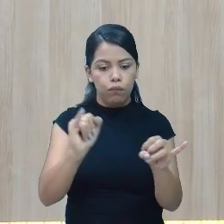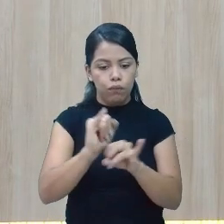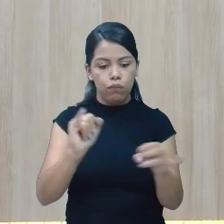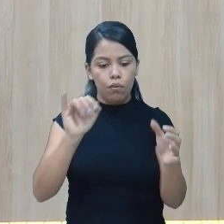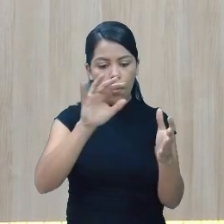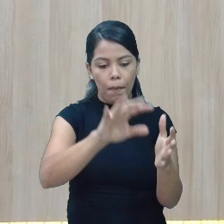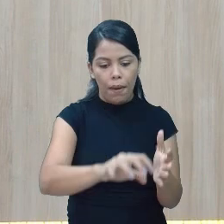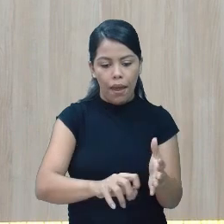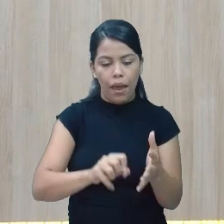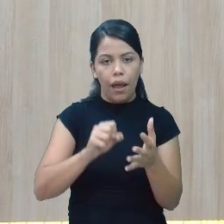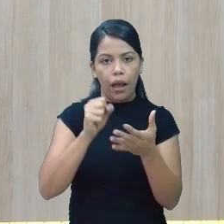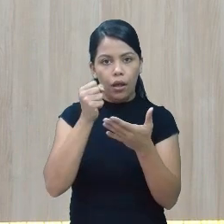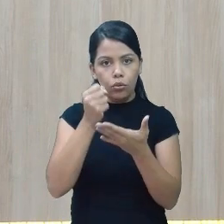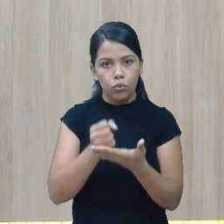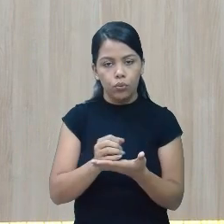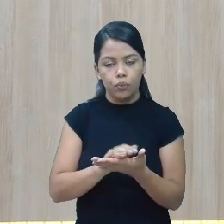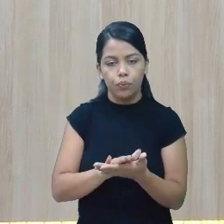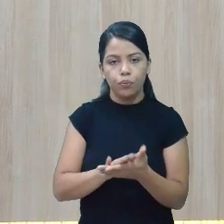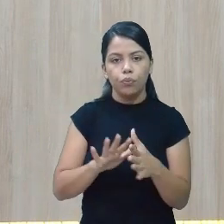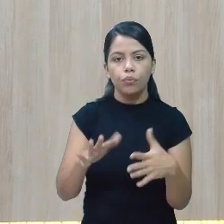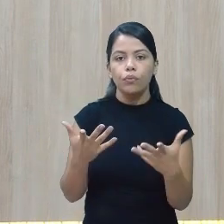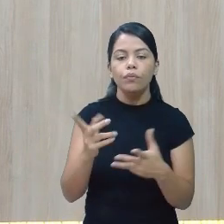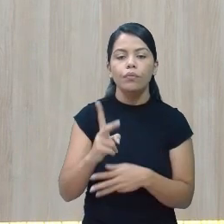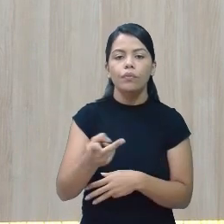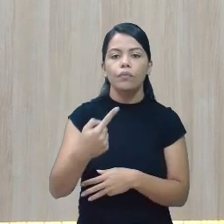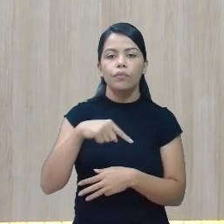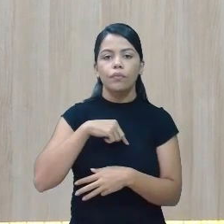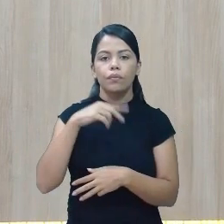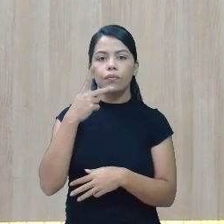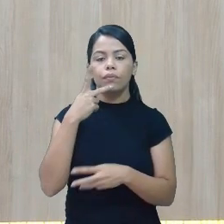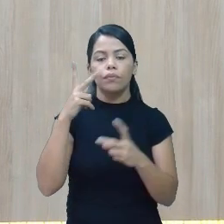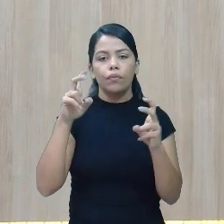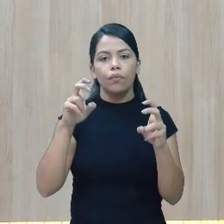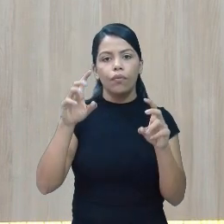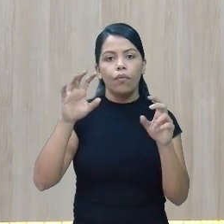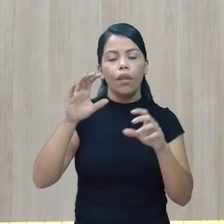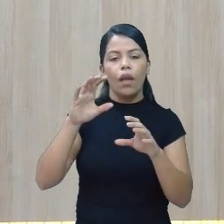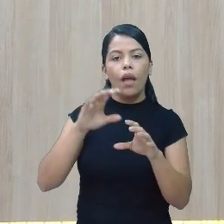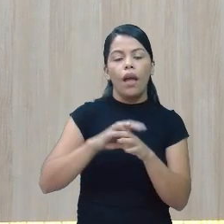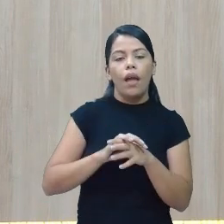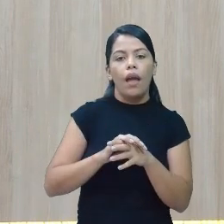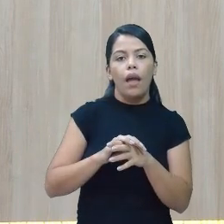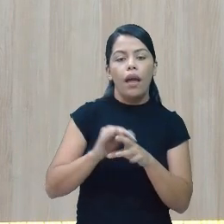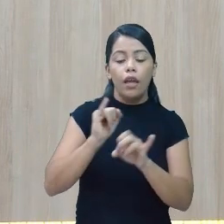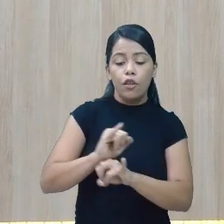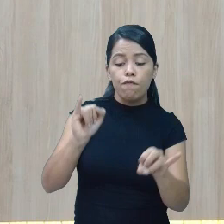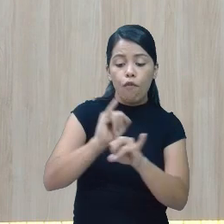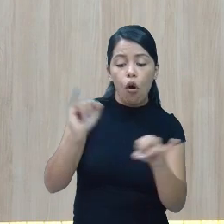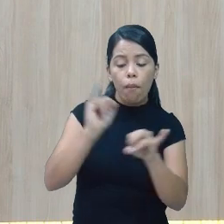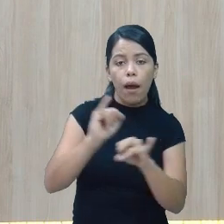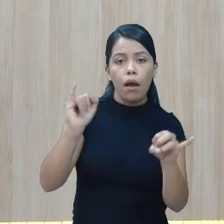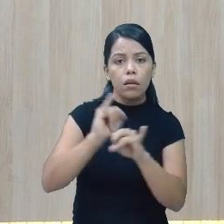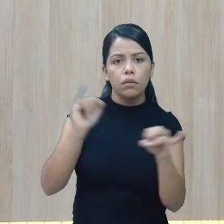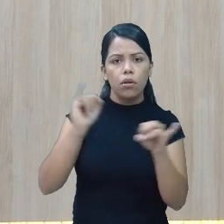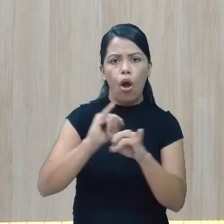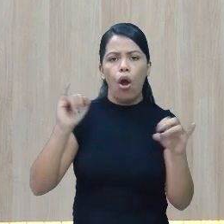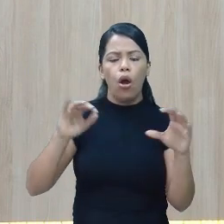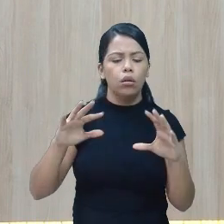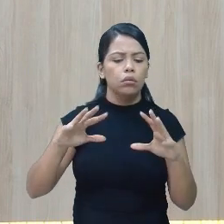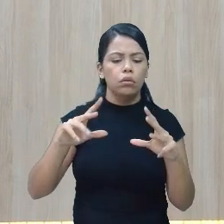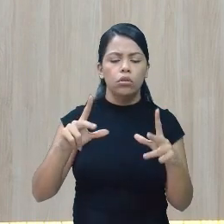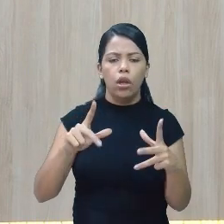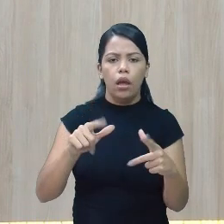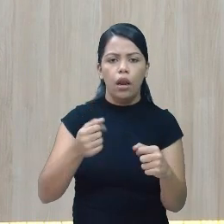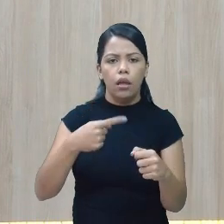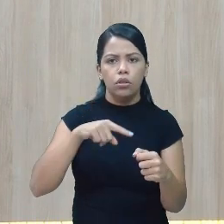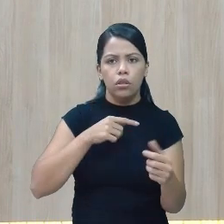esses dados, né? Então toda vez que a gente fala informações, dados, de maneira geral, a gente está tentando relacionar essas duas